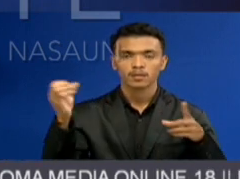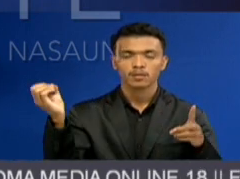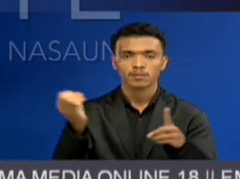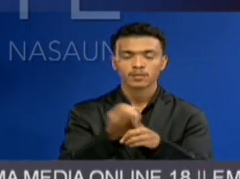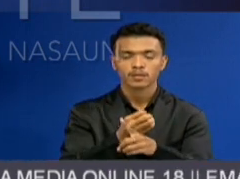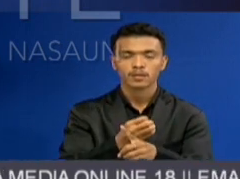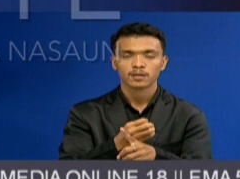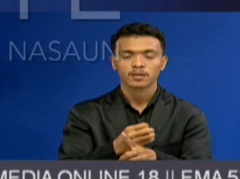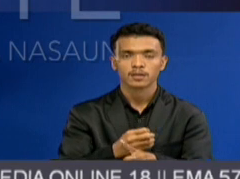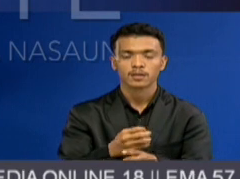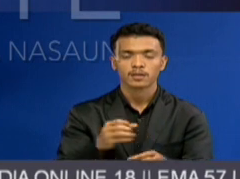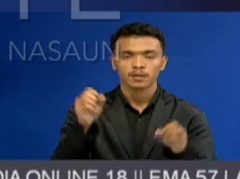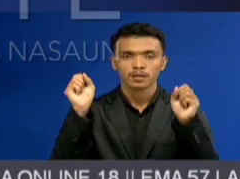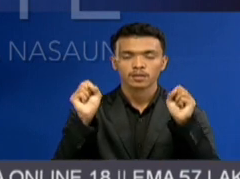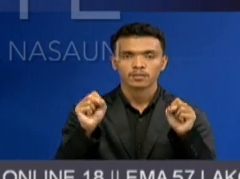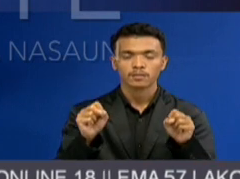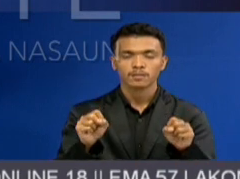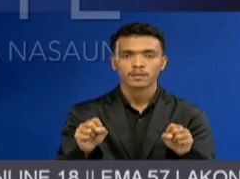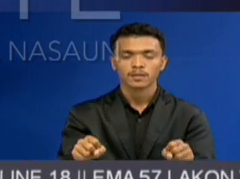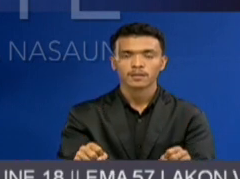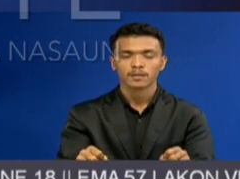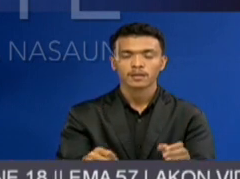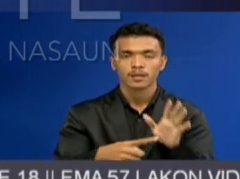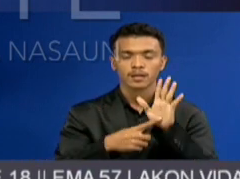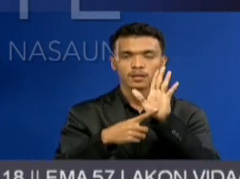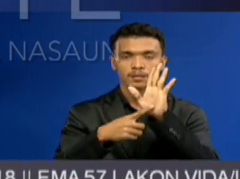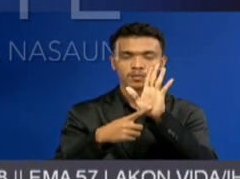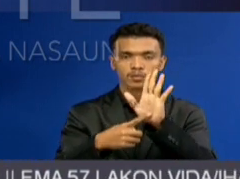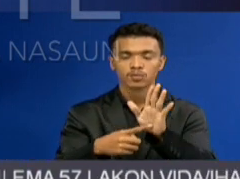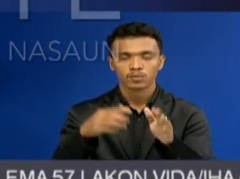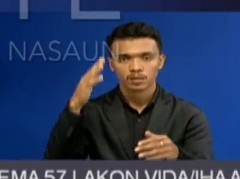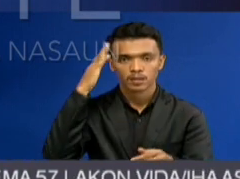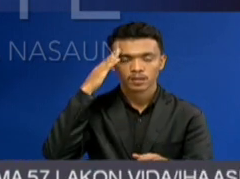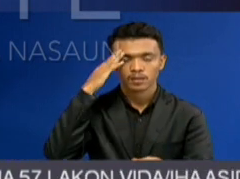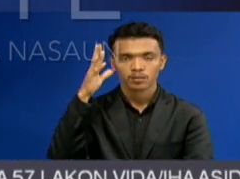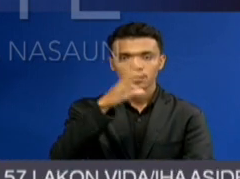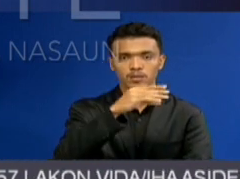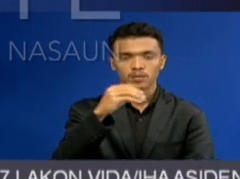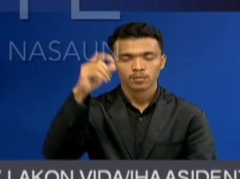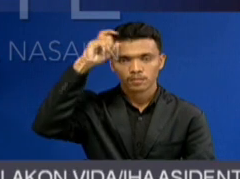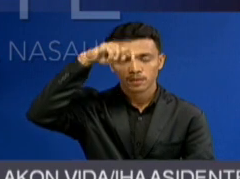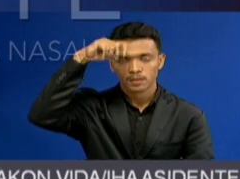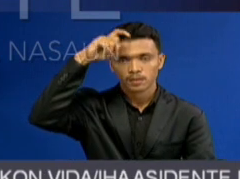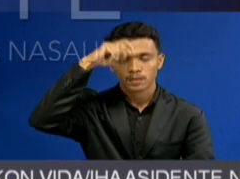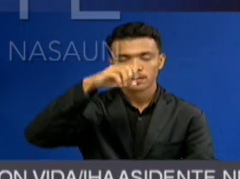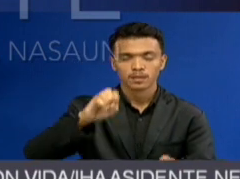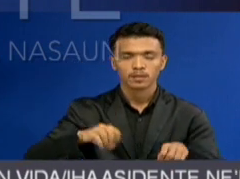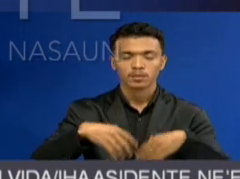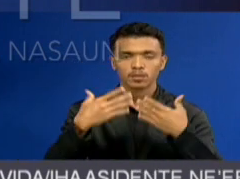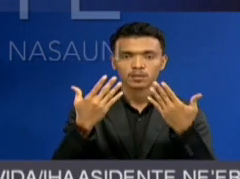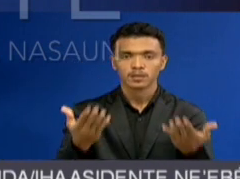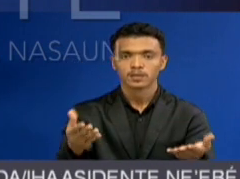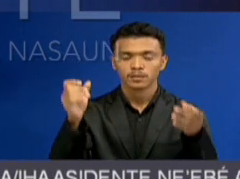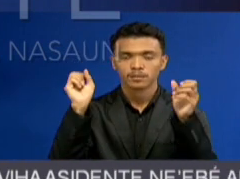oportunidade ba feto para atu bele expressa ser neninia hanoi ka ser neninia matene kruma oi sa